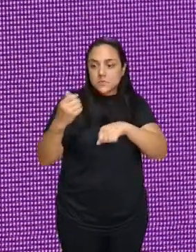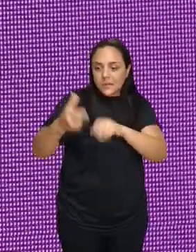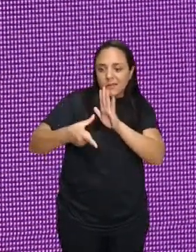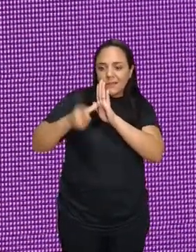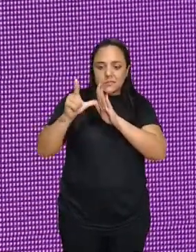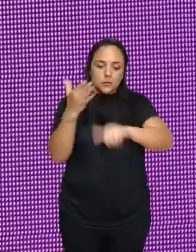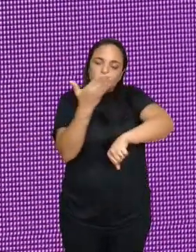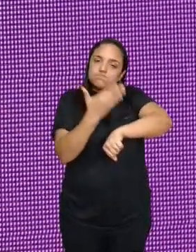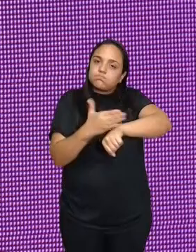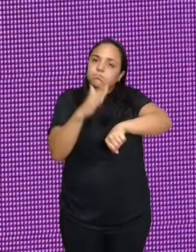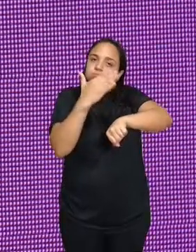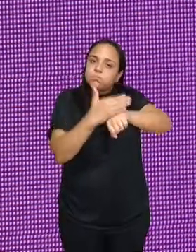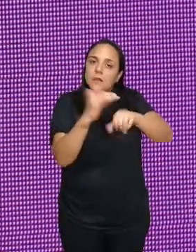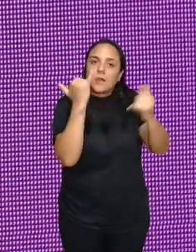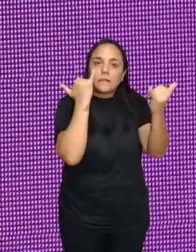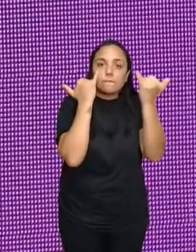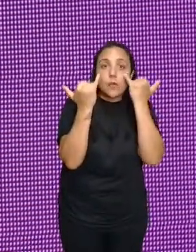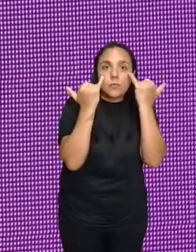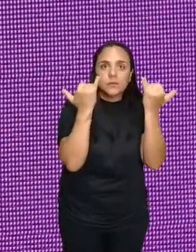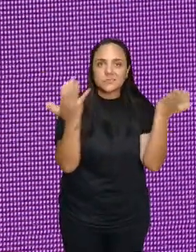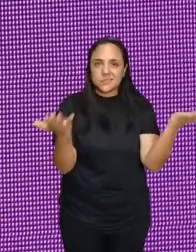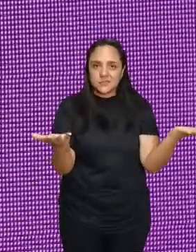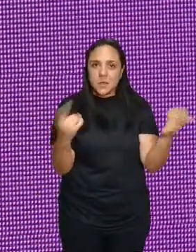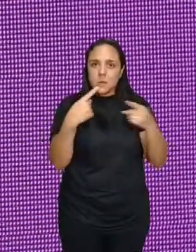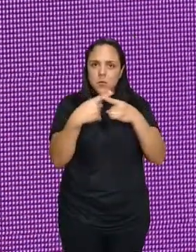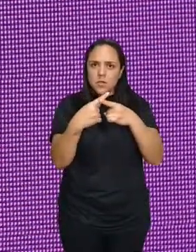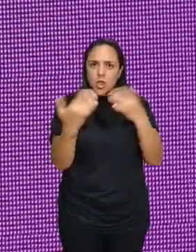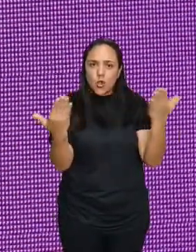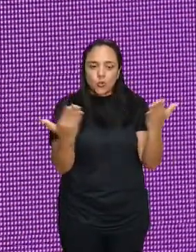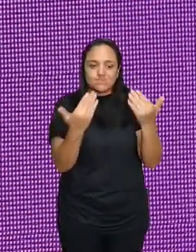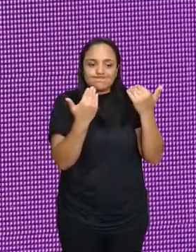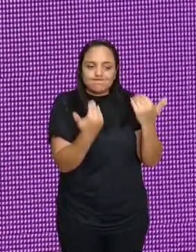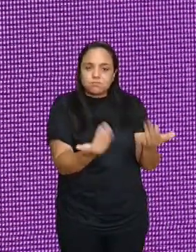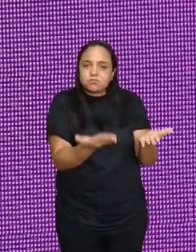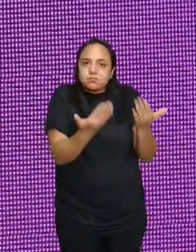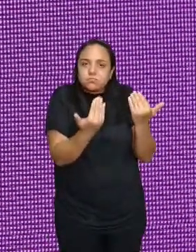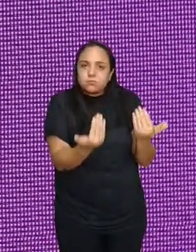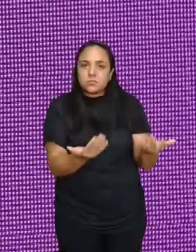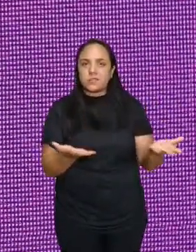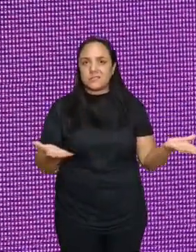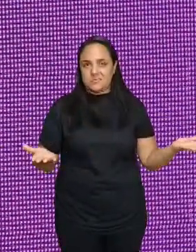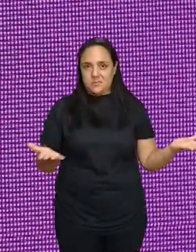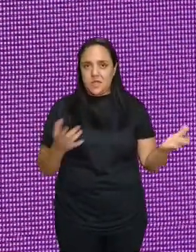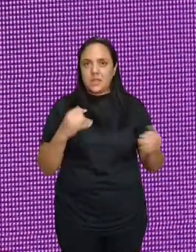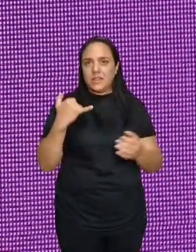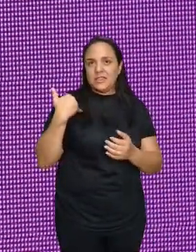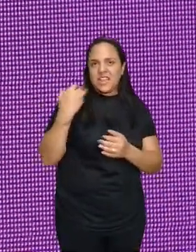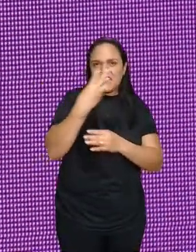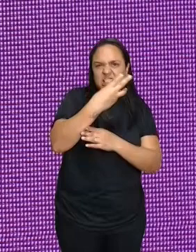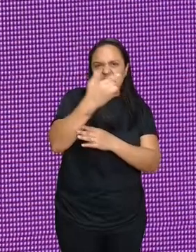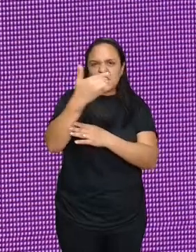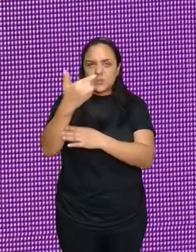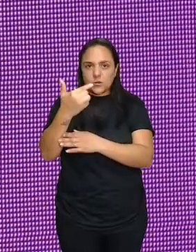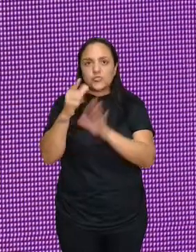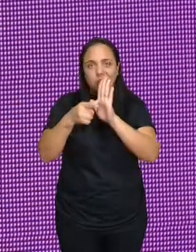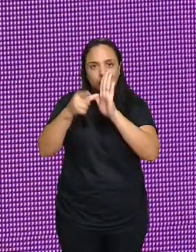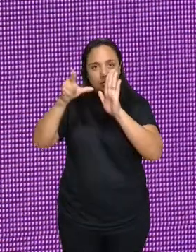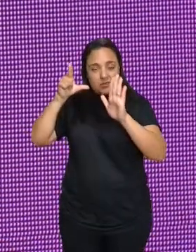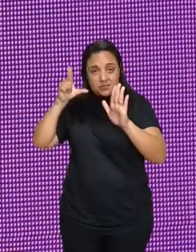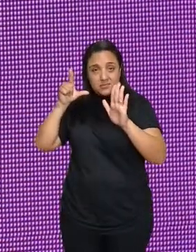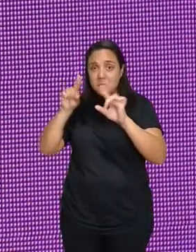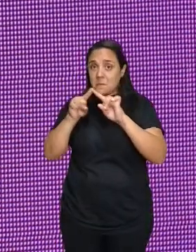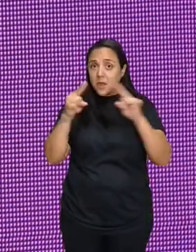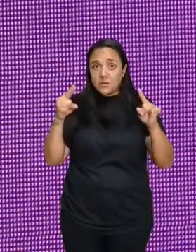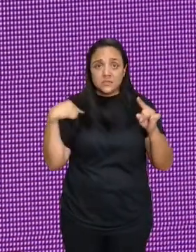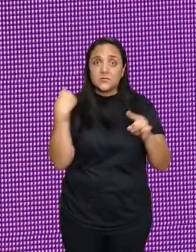de informação, se é um público hoje que está tão vulnerável como nós, né? Eu tenho 32 anos, já falei aqui anteriormente, mas a gente também